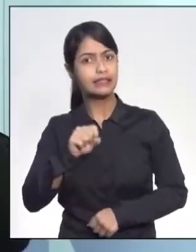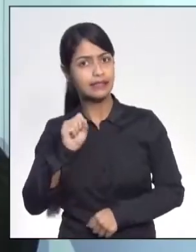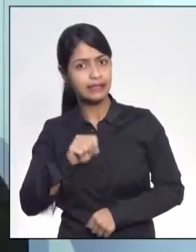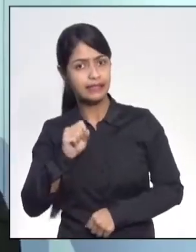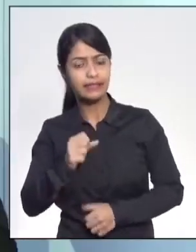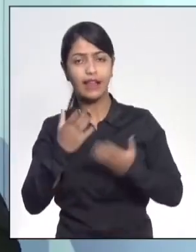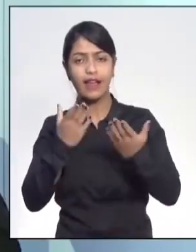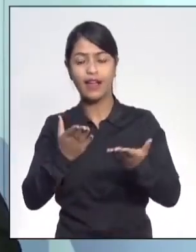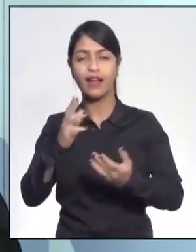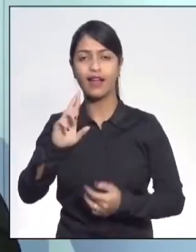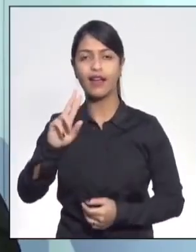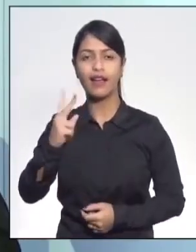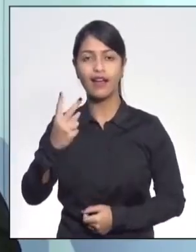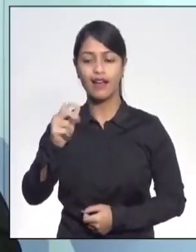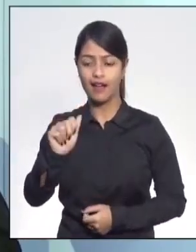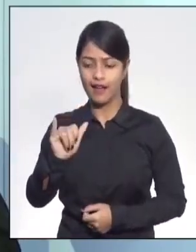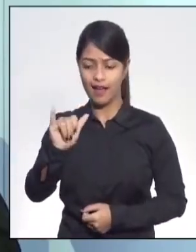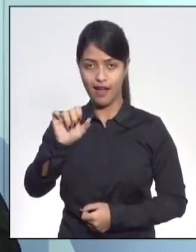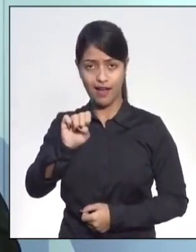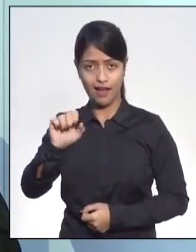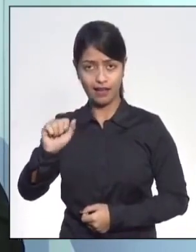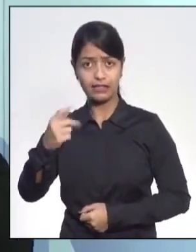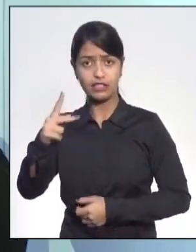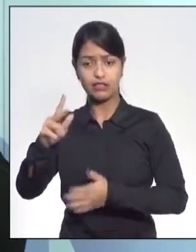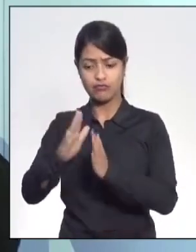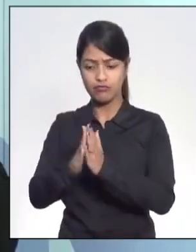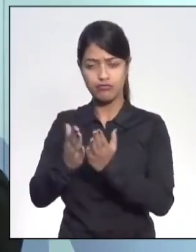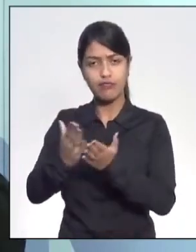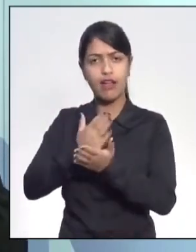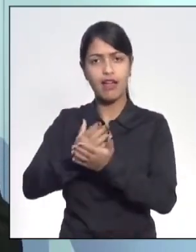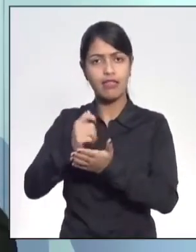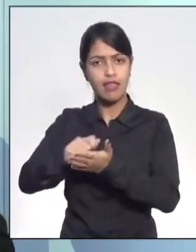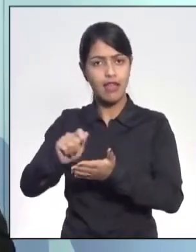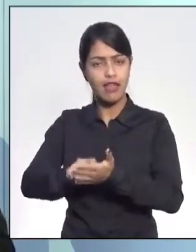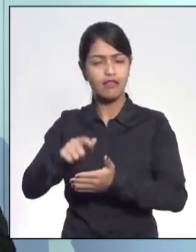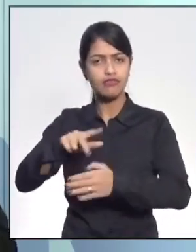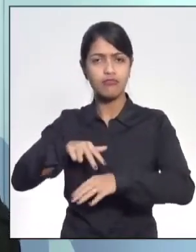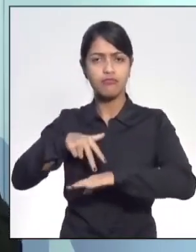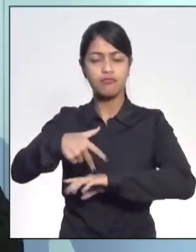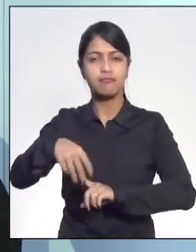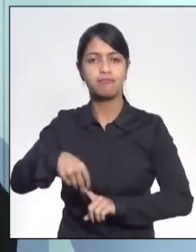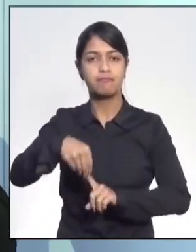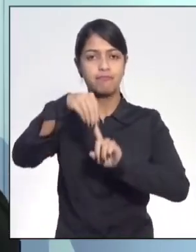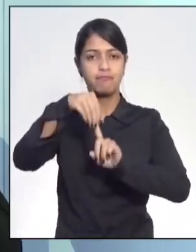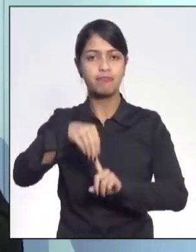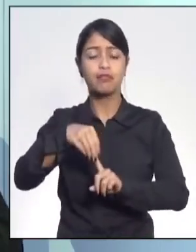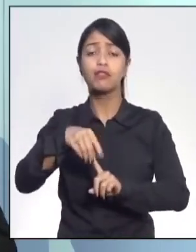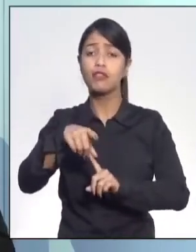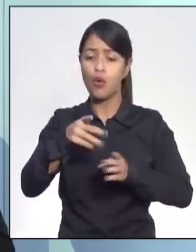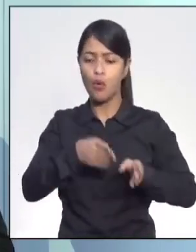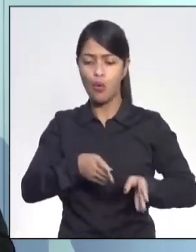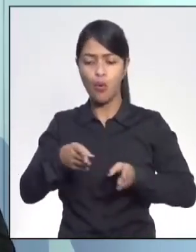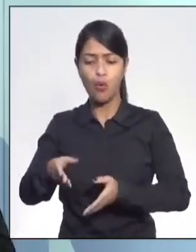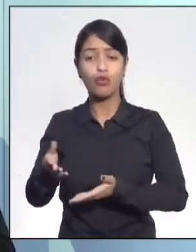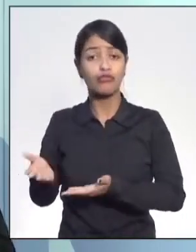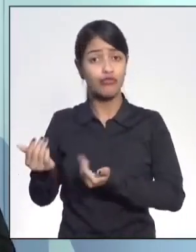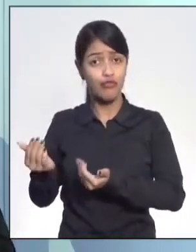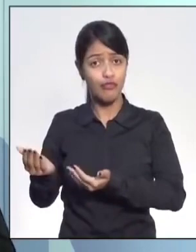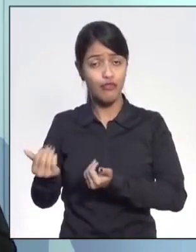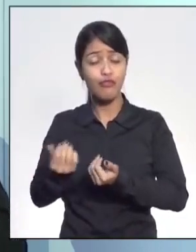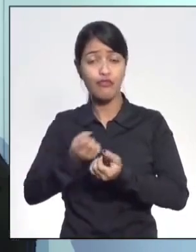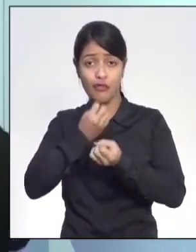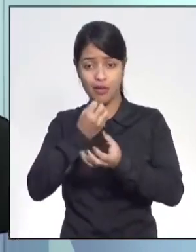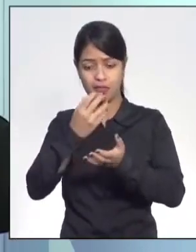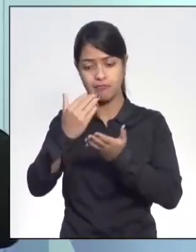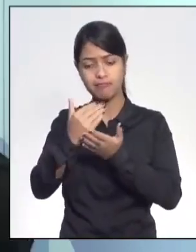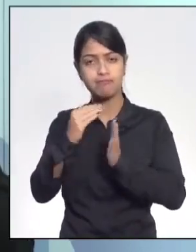parabéns, Raíssa, pelo seu caderno, pelo seu protagonismo juvenil, pela sua organização das